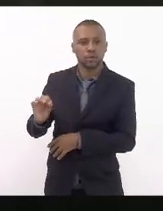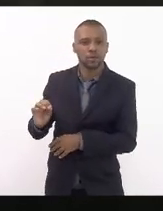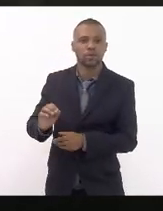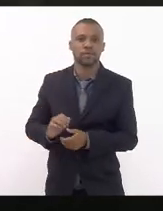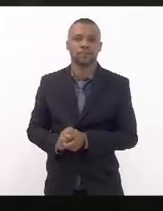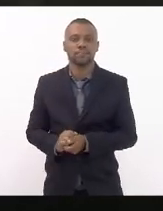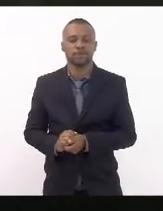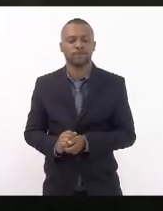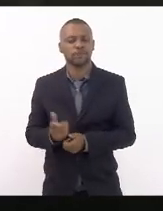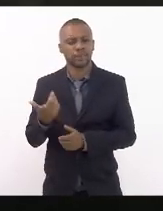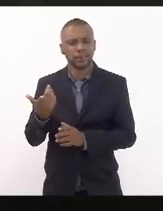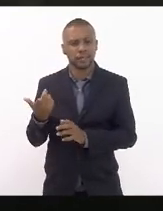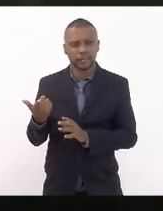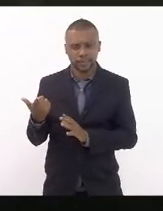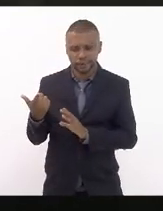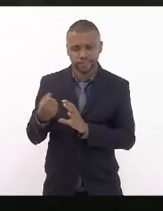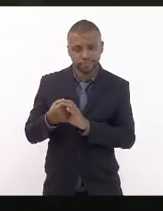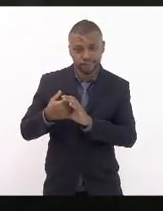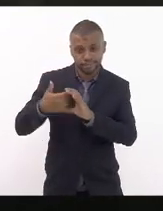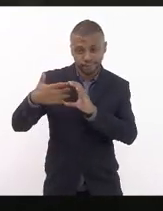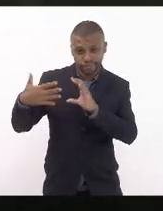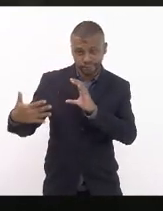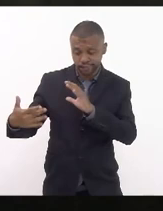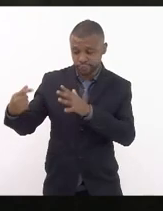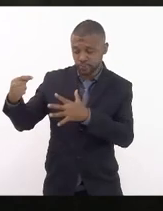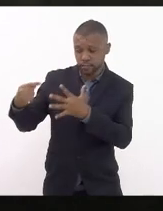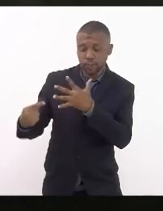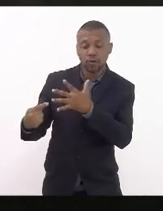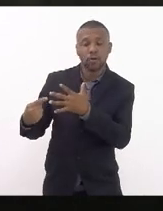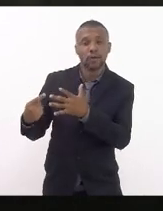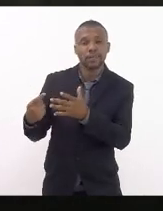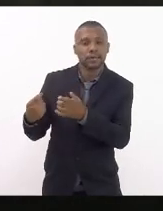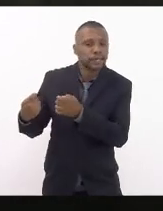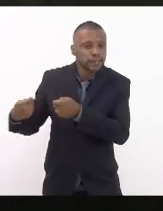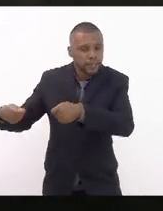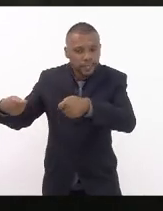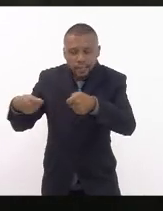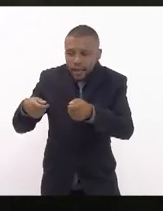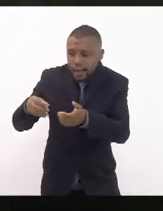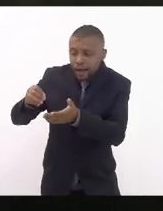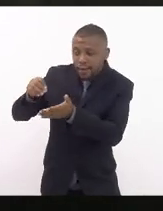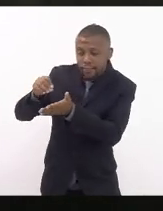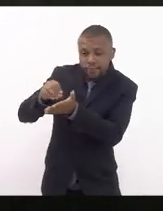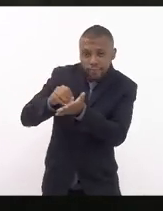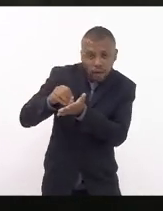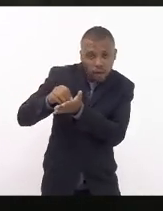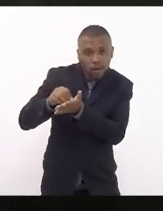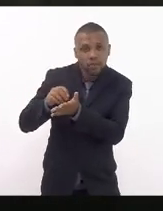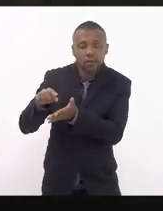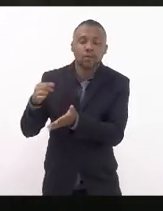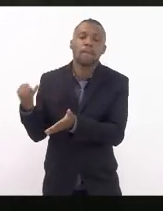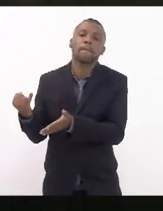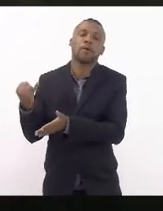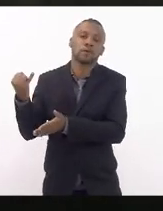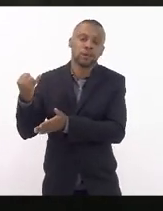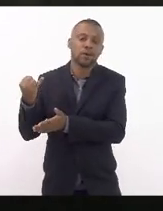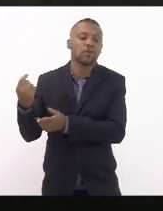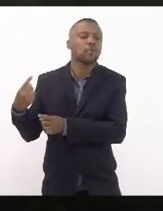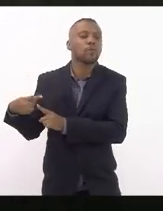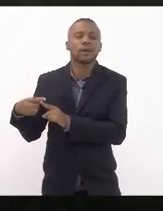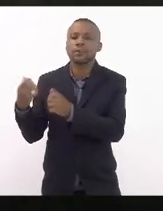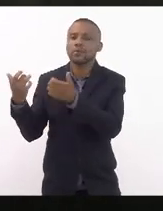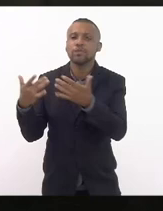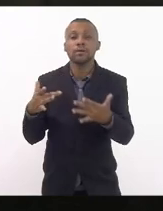Essas necessidades, elas são fundamentais, deputado Carlos, porque diz respeito à